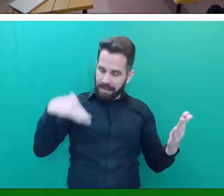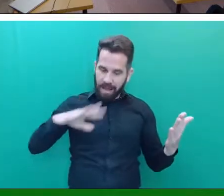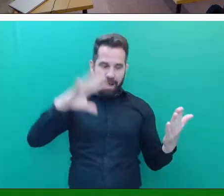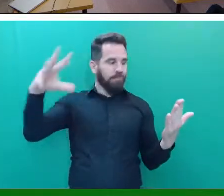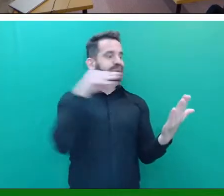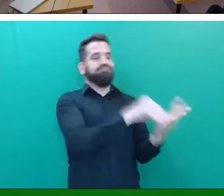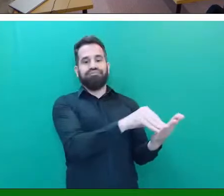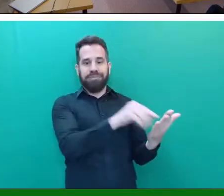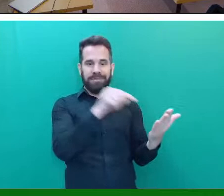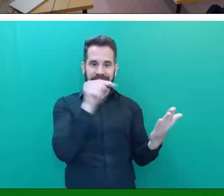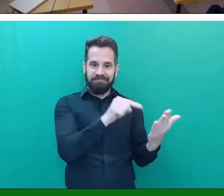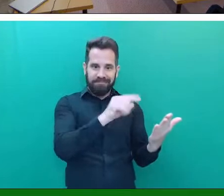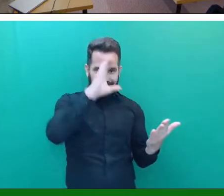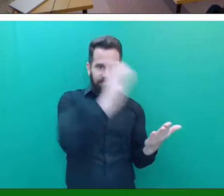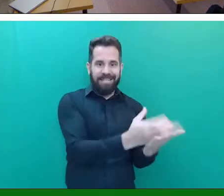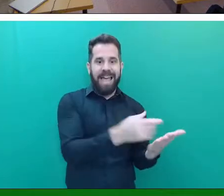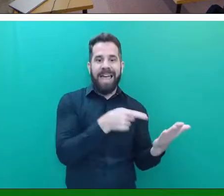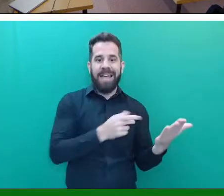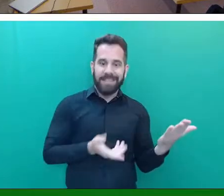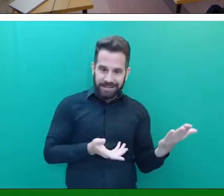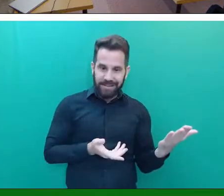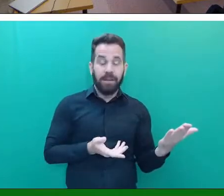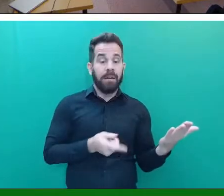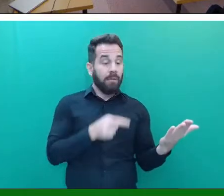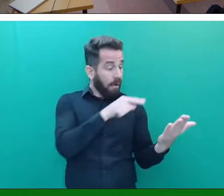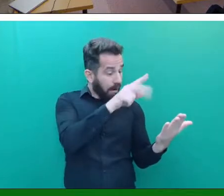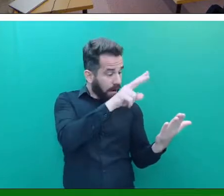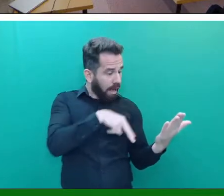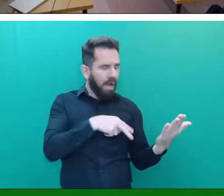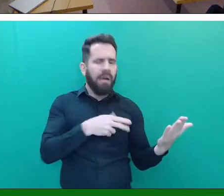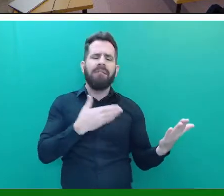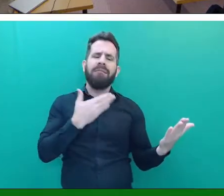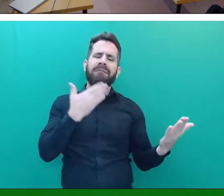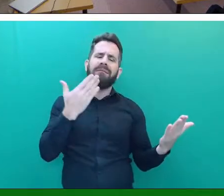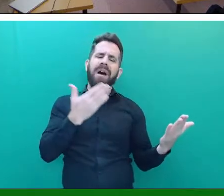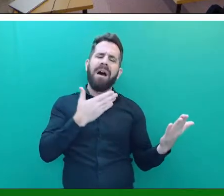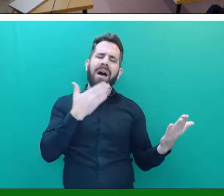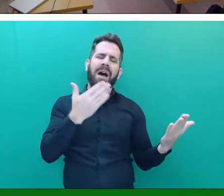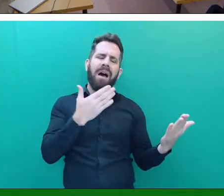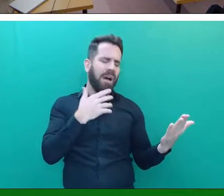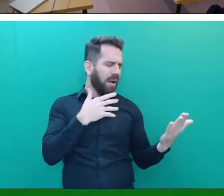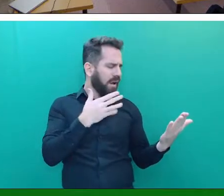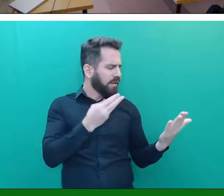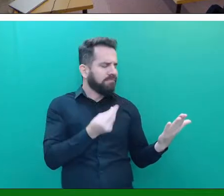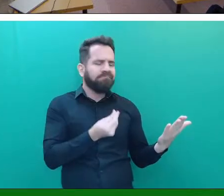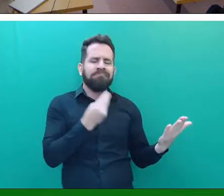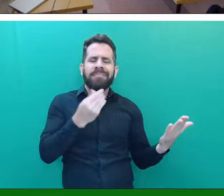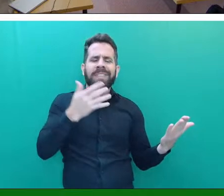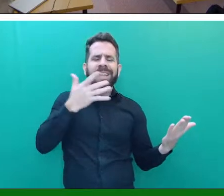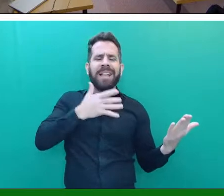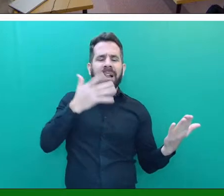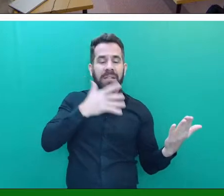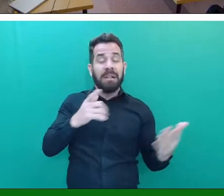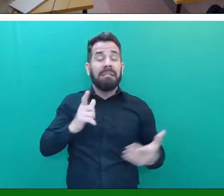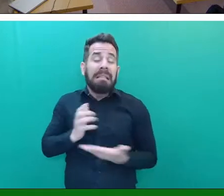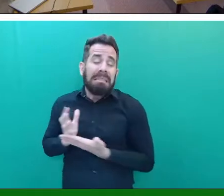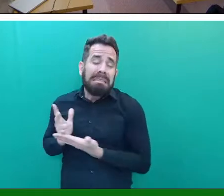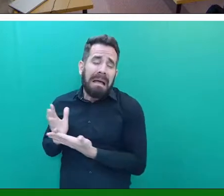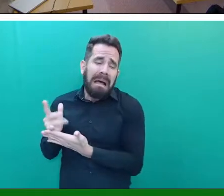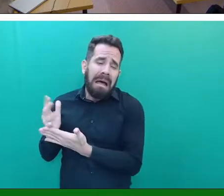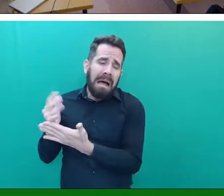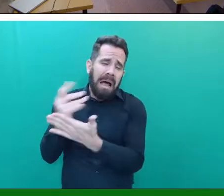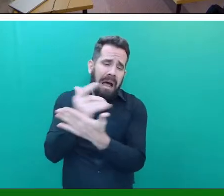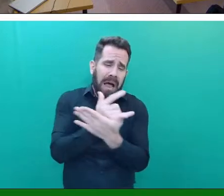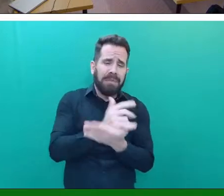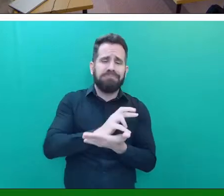Muito fácil de ler, você tinha muita informação, muitos dados, você poderia ter interpretado e interpretado de